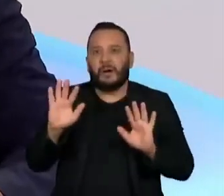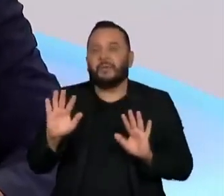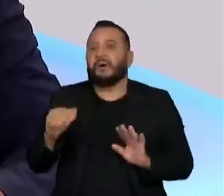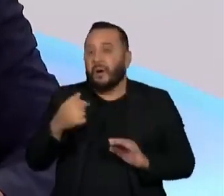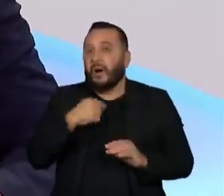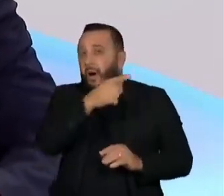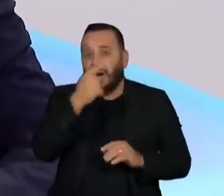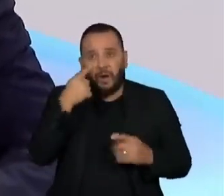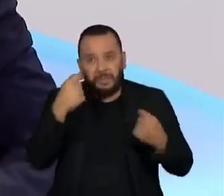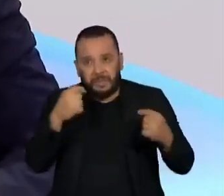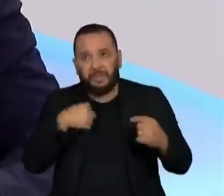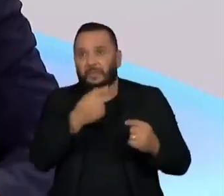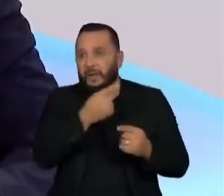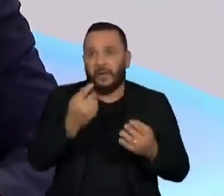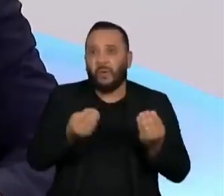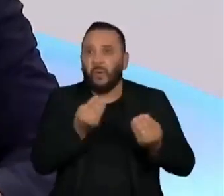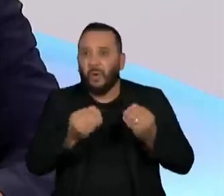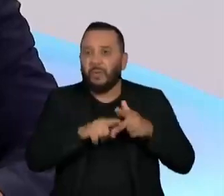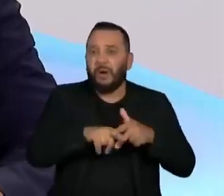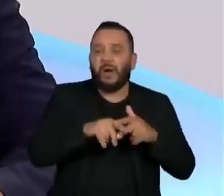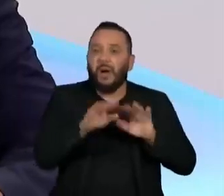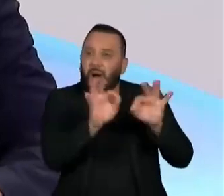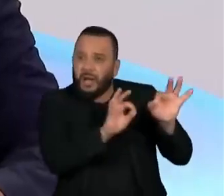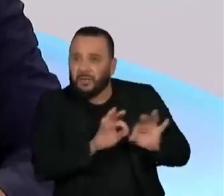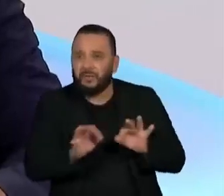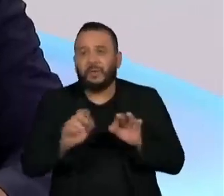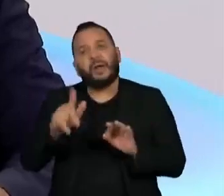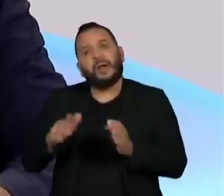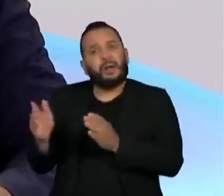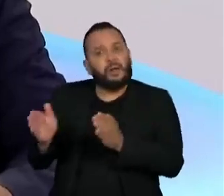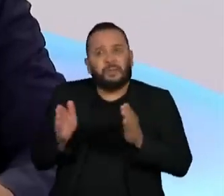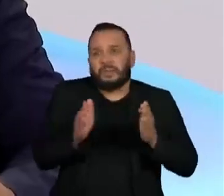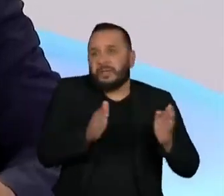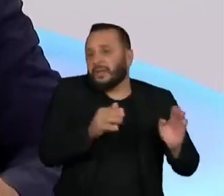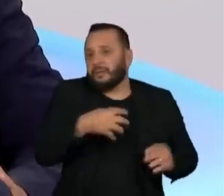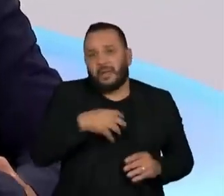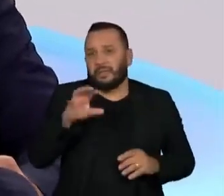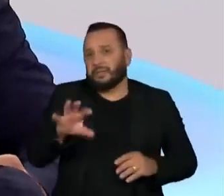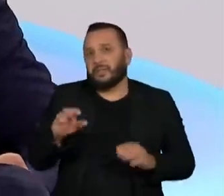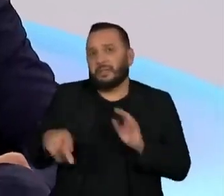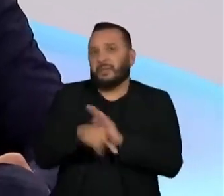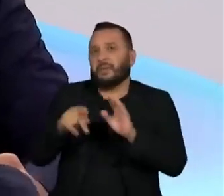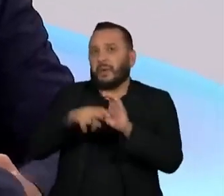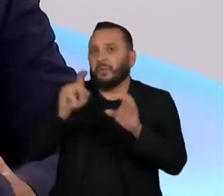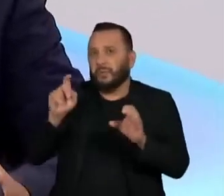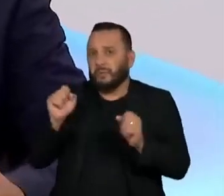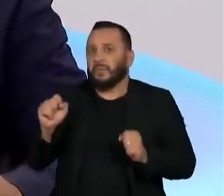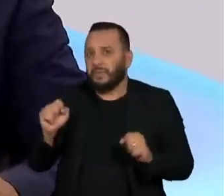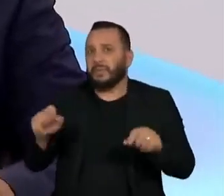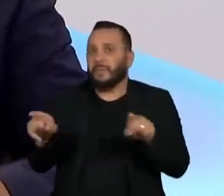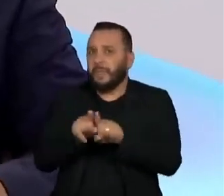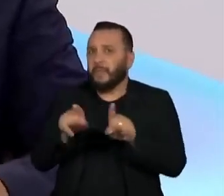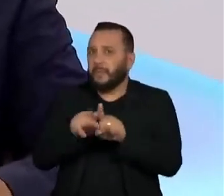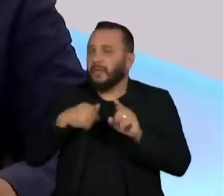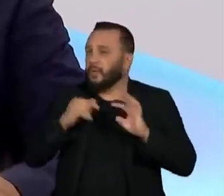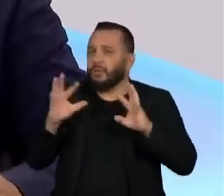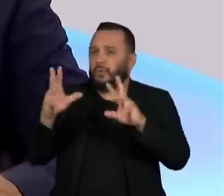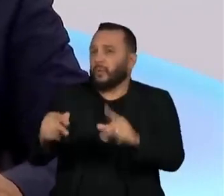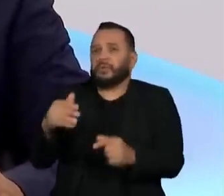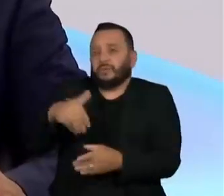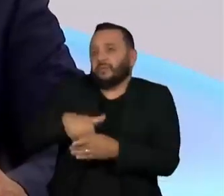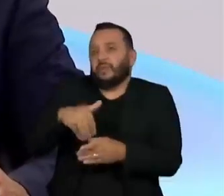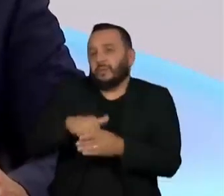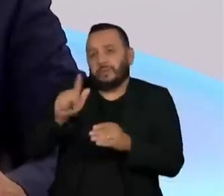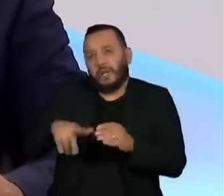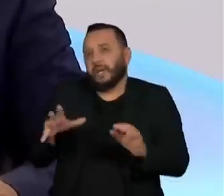precisa reconhecer e tal então assim a gente vê que isso é um processo mas faz parte do processo de autonomia uma outra coisa que todos os votos que a gente tem